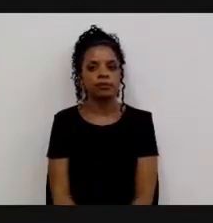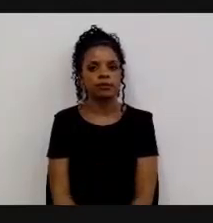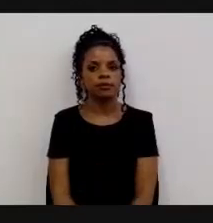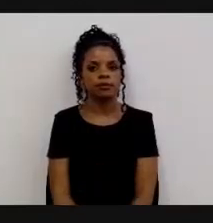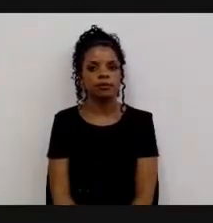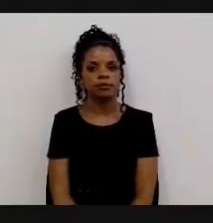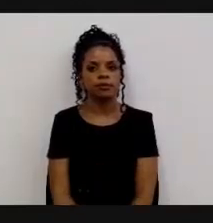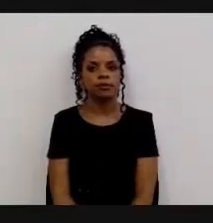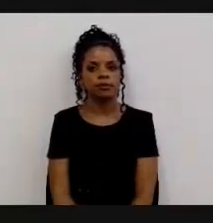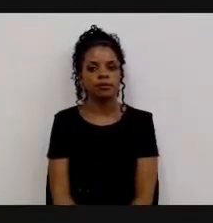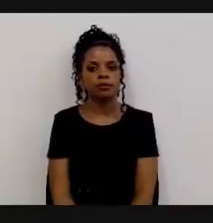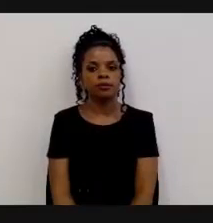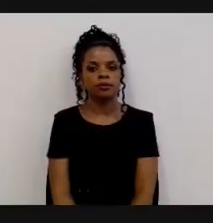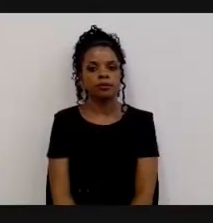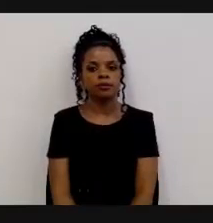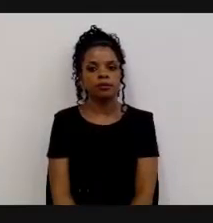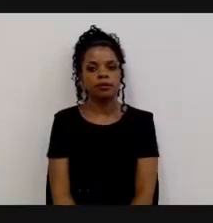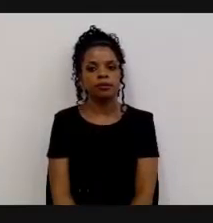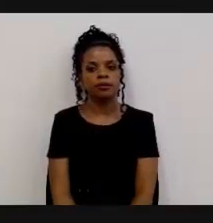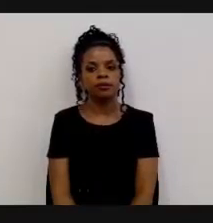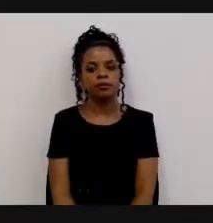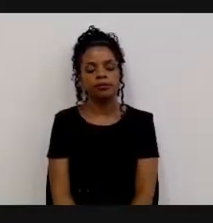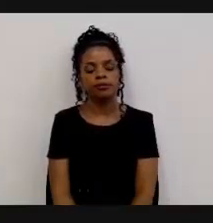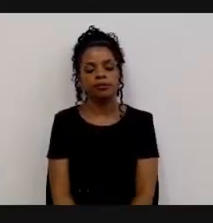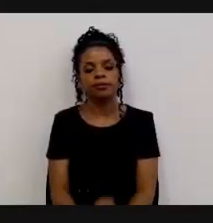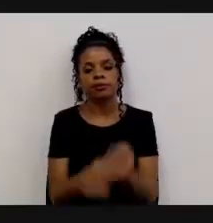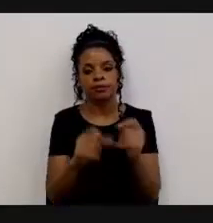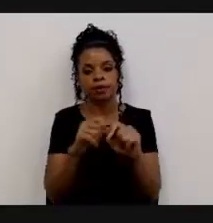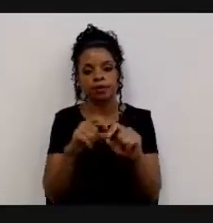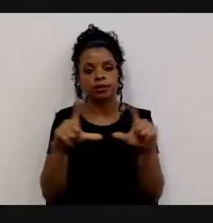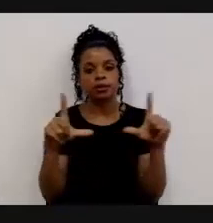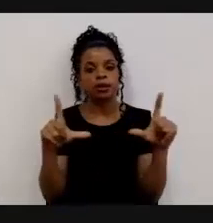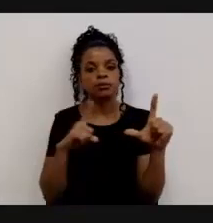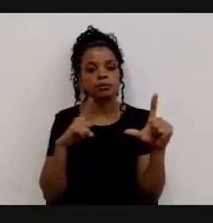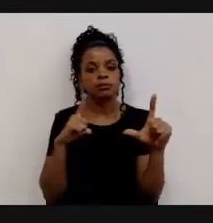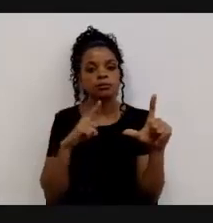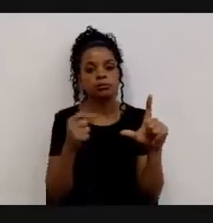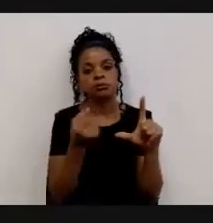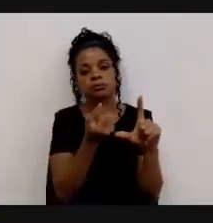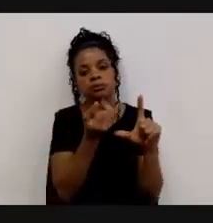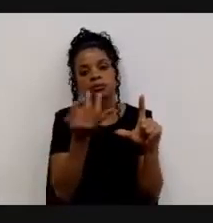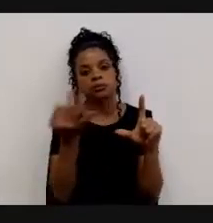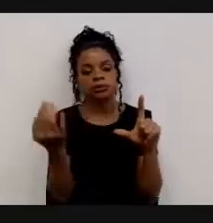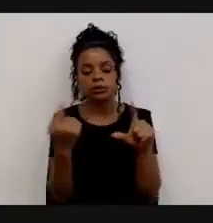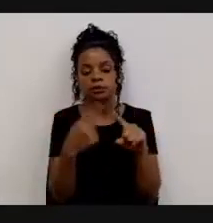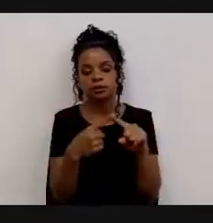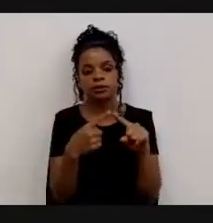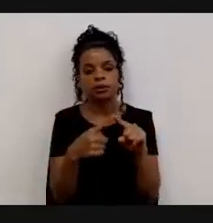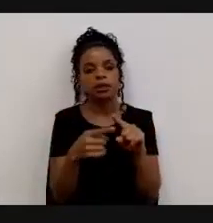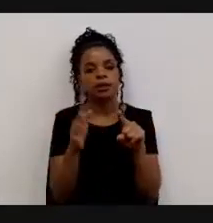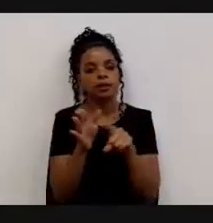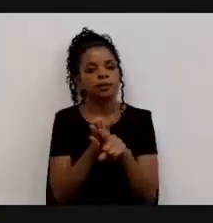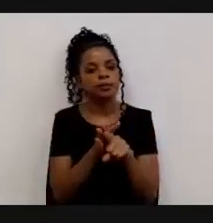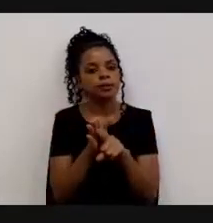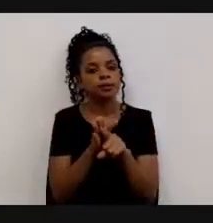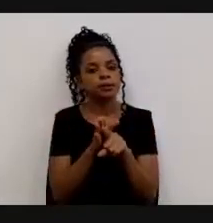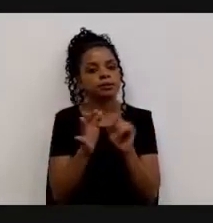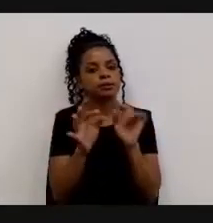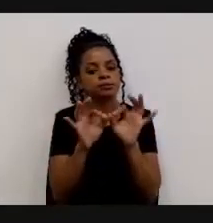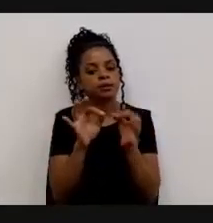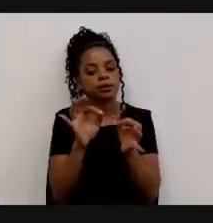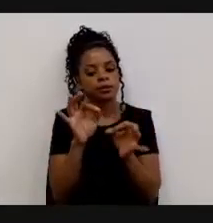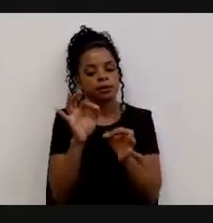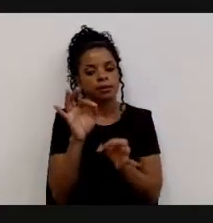Aqui eu coloquei alguns dados. Como a pesquisa ela foi bem extensa, a gente decidiu fazer